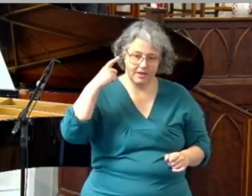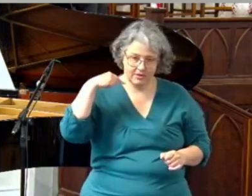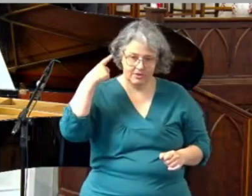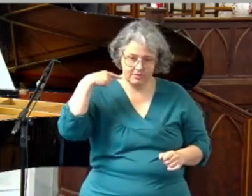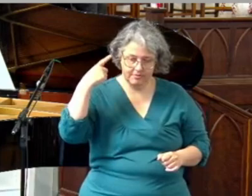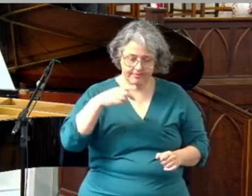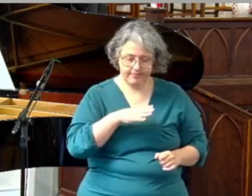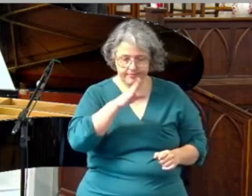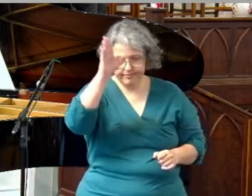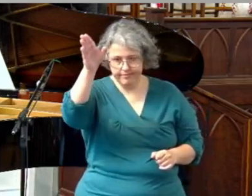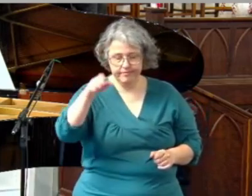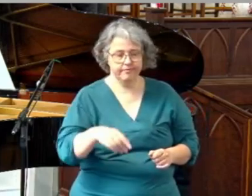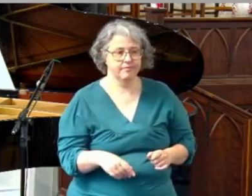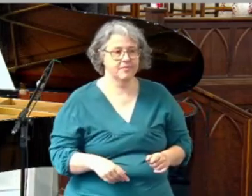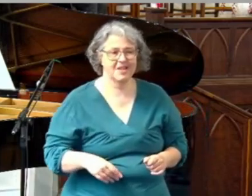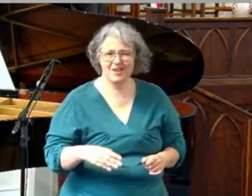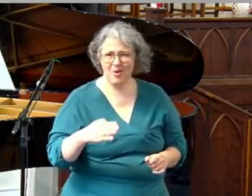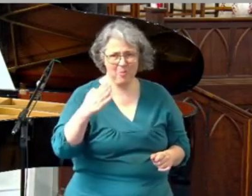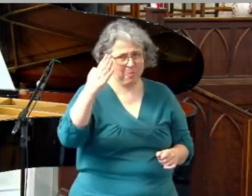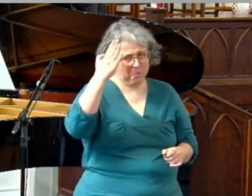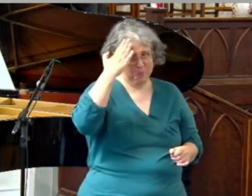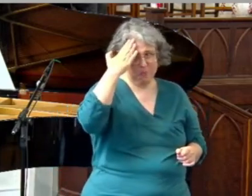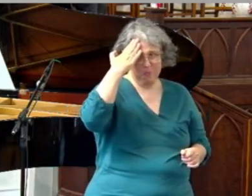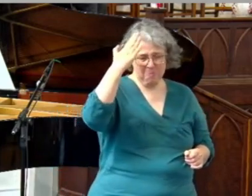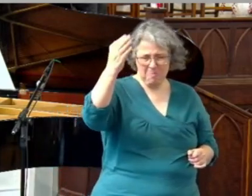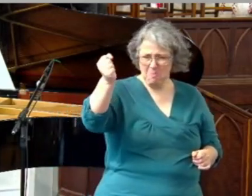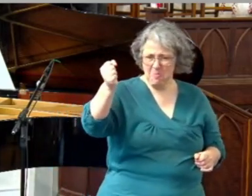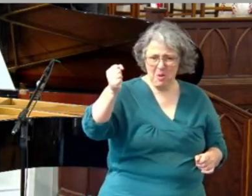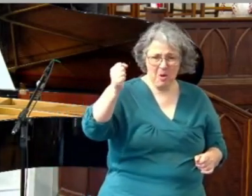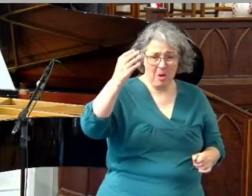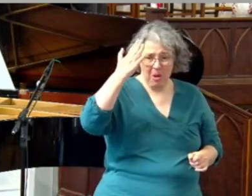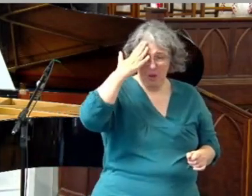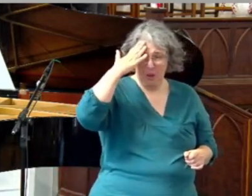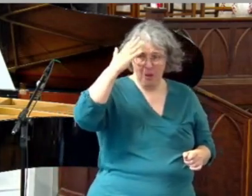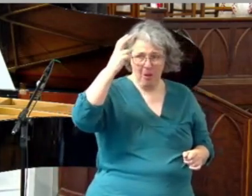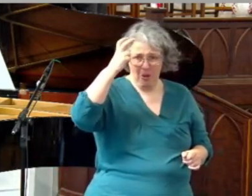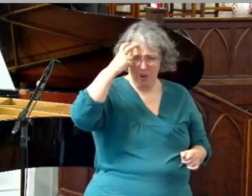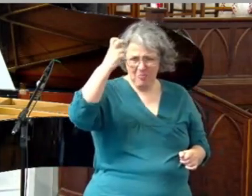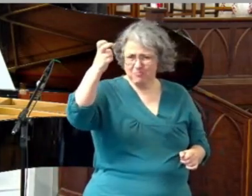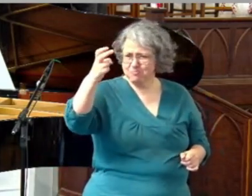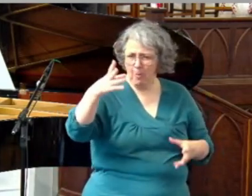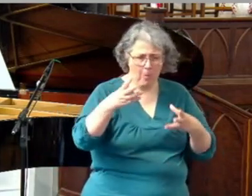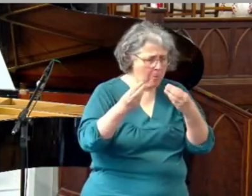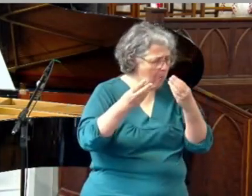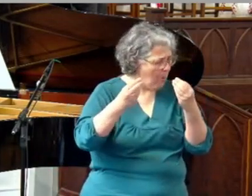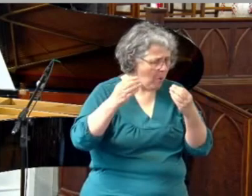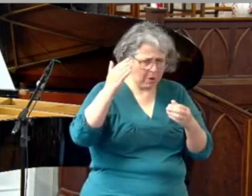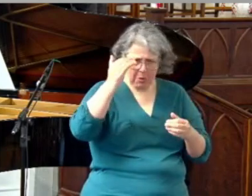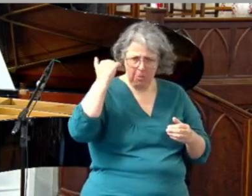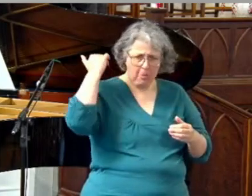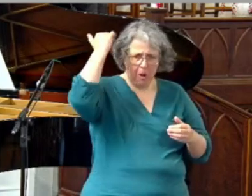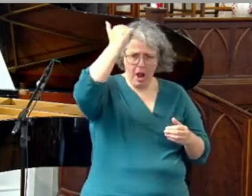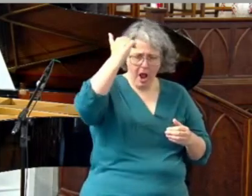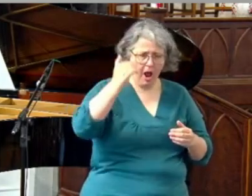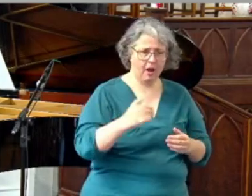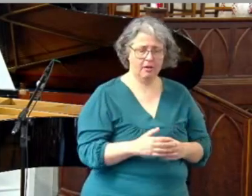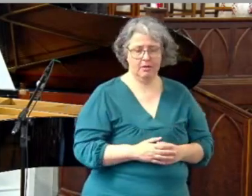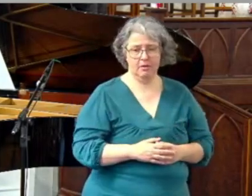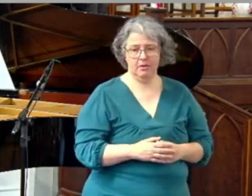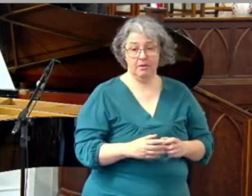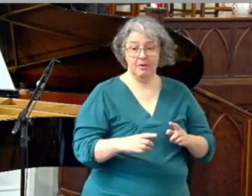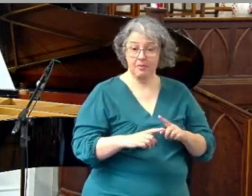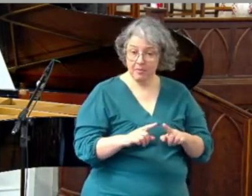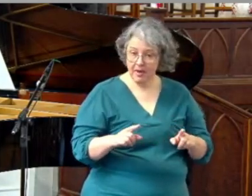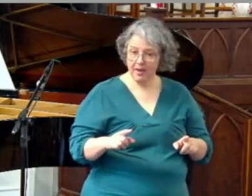mulher extremamente inteligente, uma PhD em estudos literários, mas uma